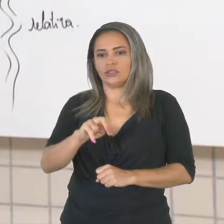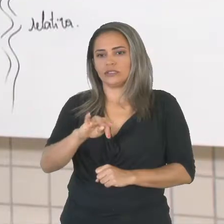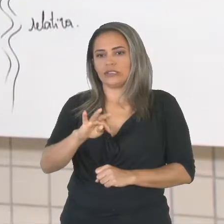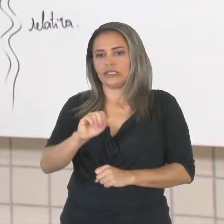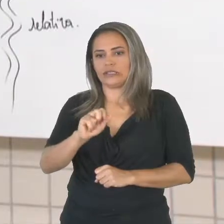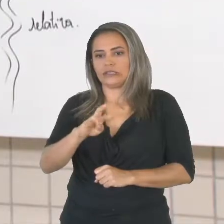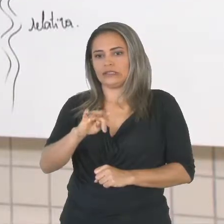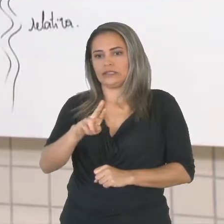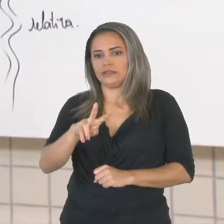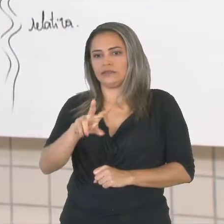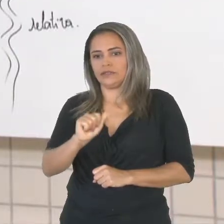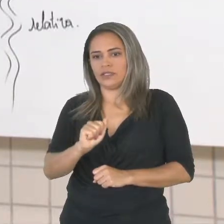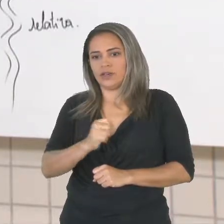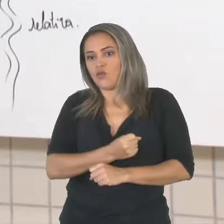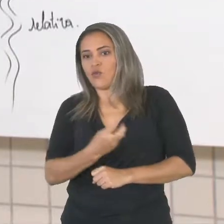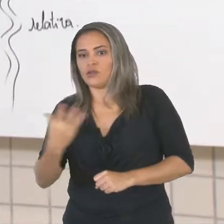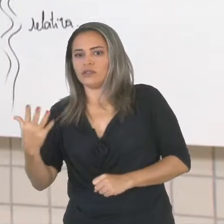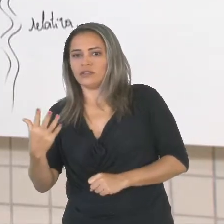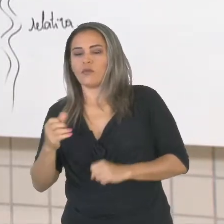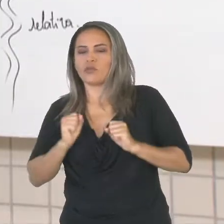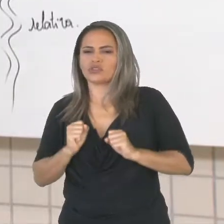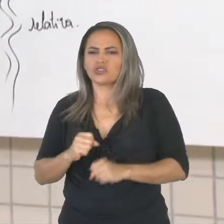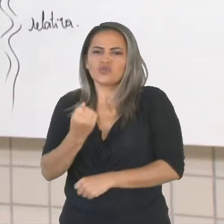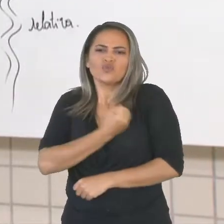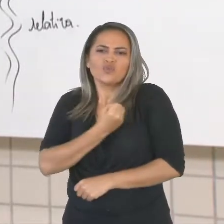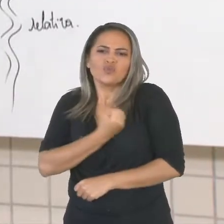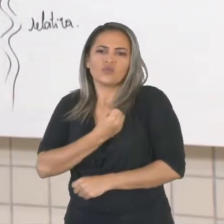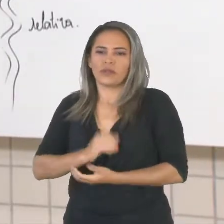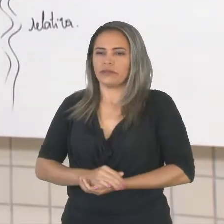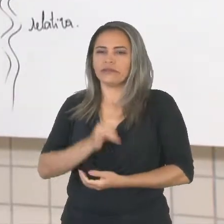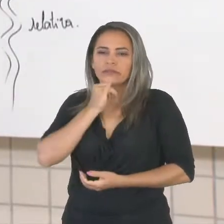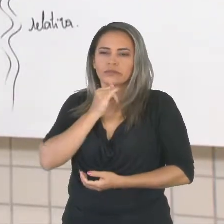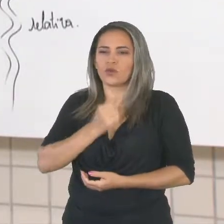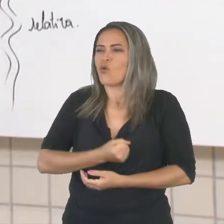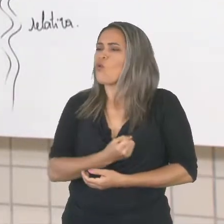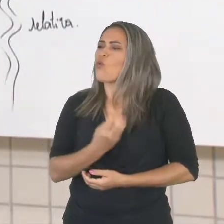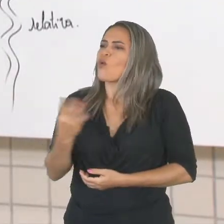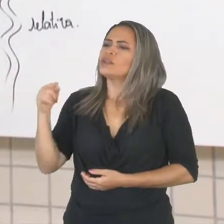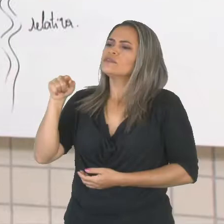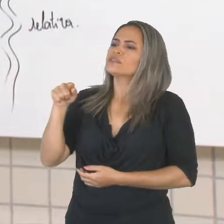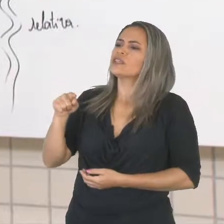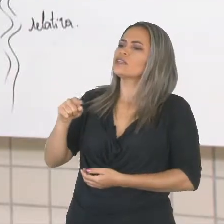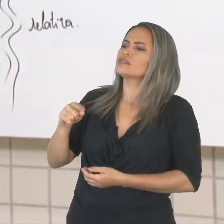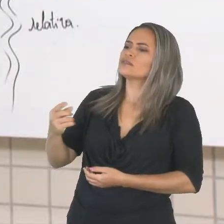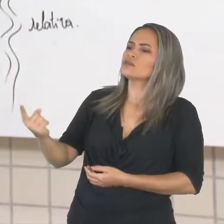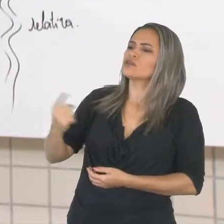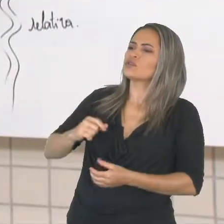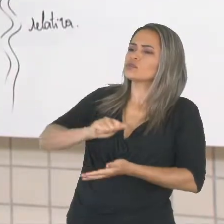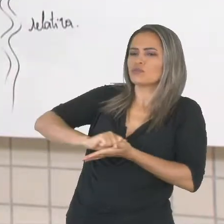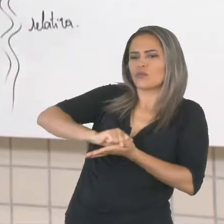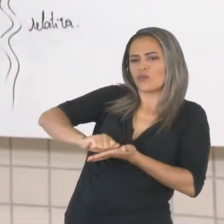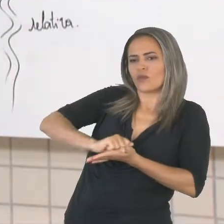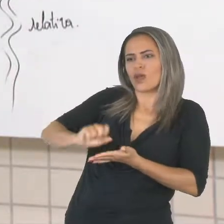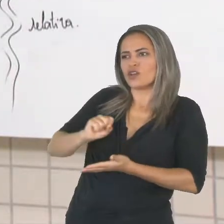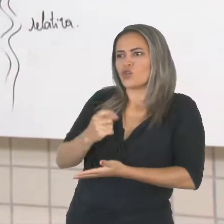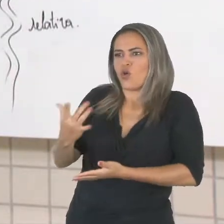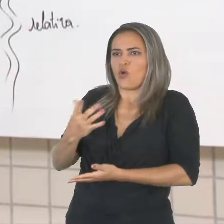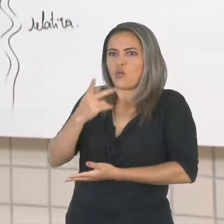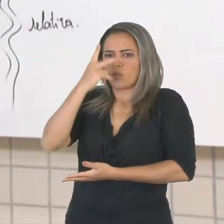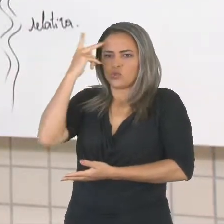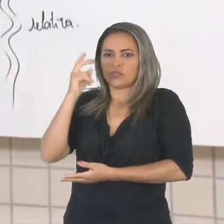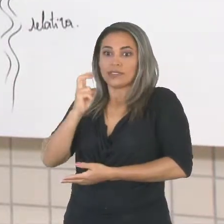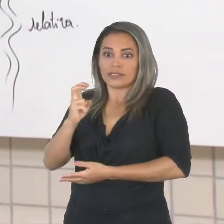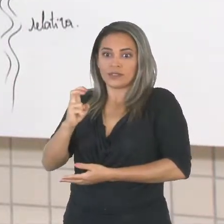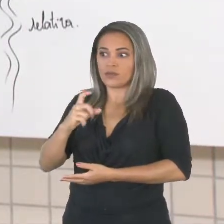sua resposta vai ser um número. Não é isso? Gente, quantos de vocês trouxeram borracha? Aí levanta a mão, opa, tem 5 que trouxe borracha